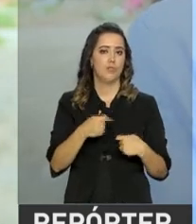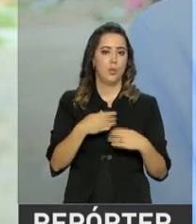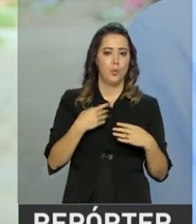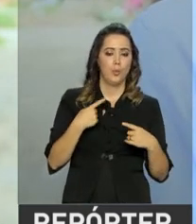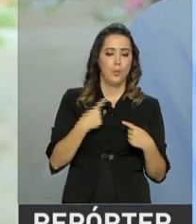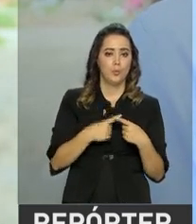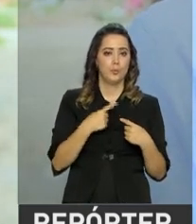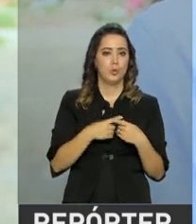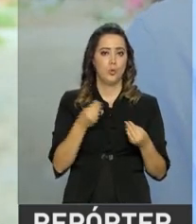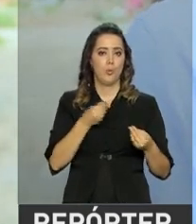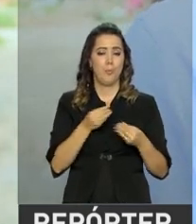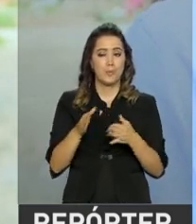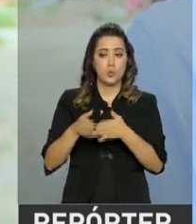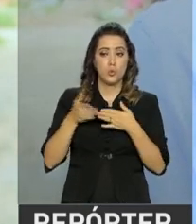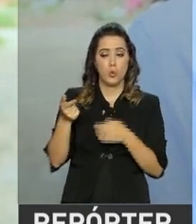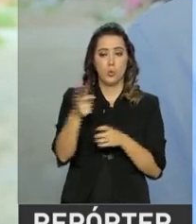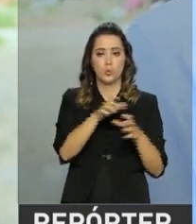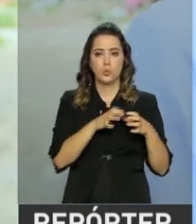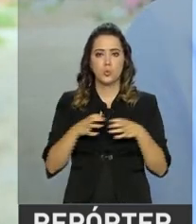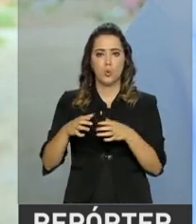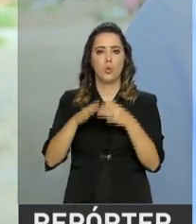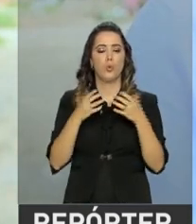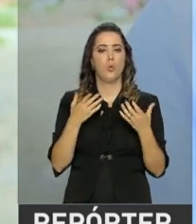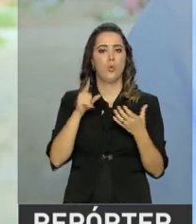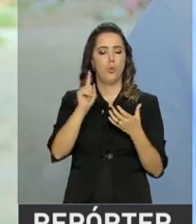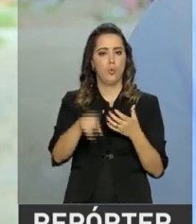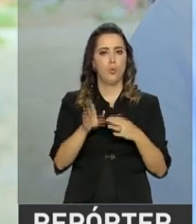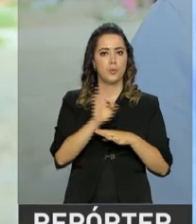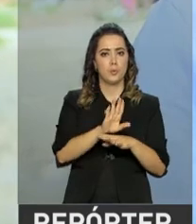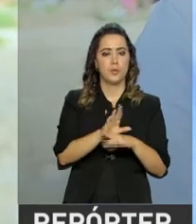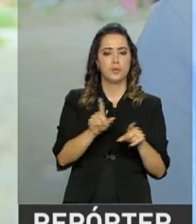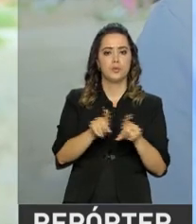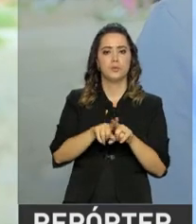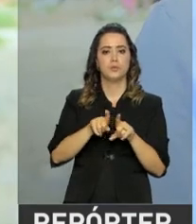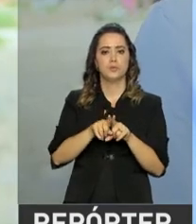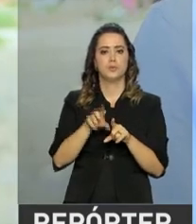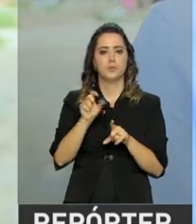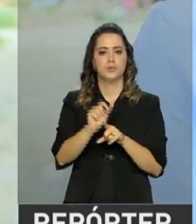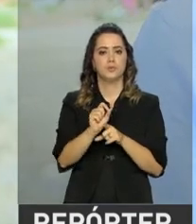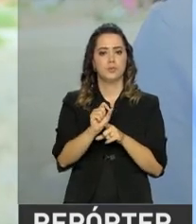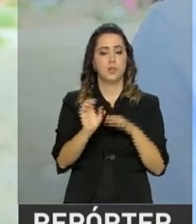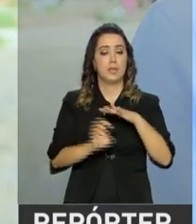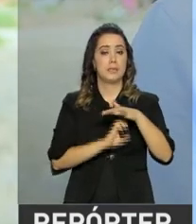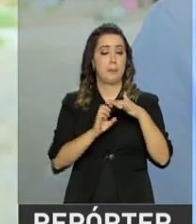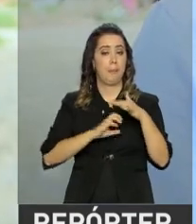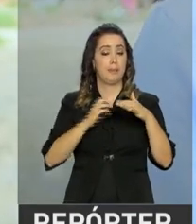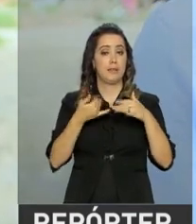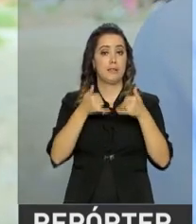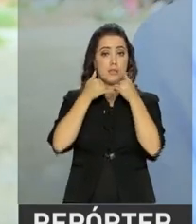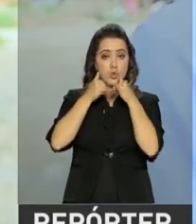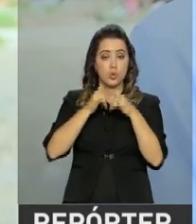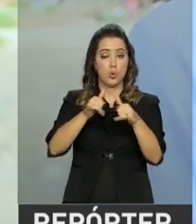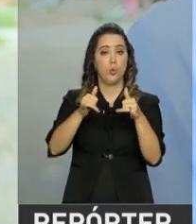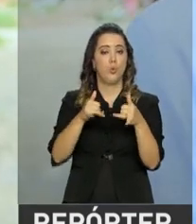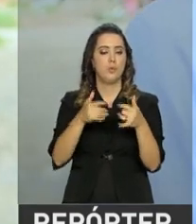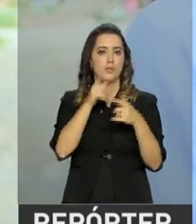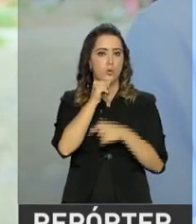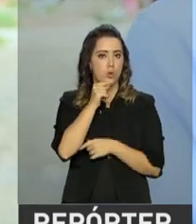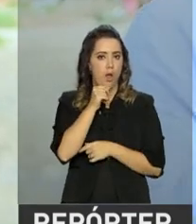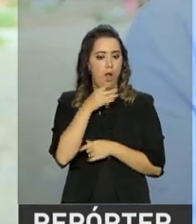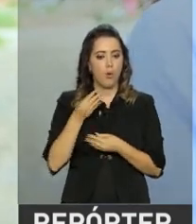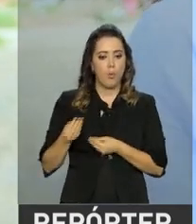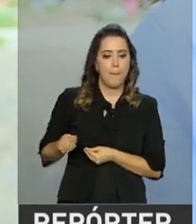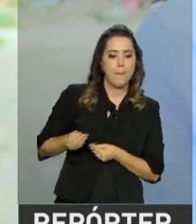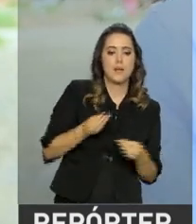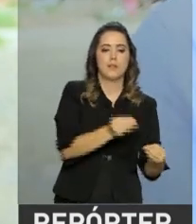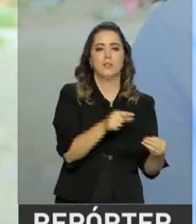pressionar o outros órgãos da federação como por exemplo as empresas de eletricidade e de água para